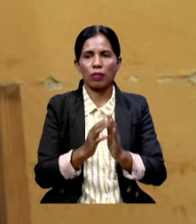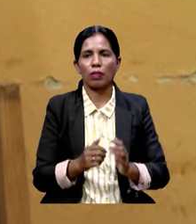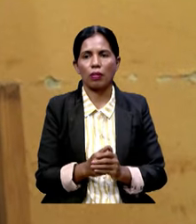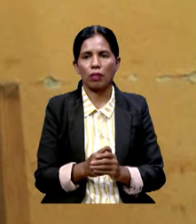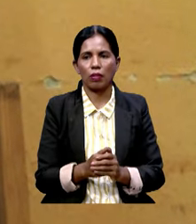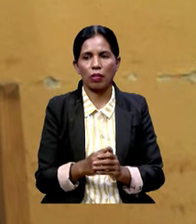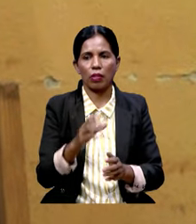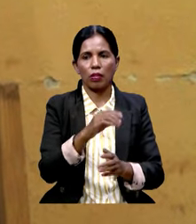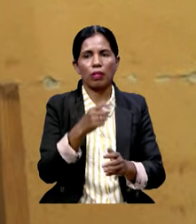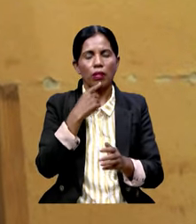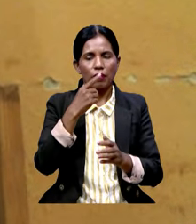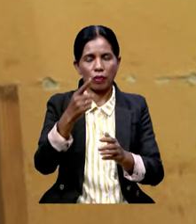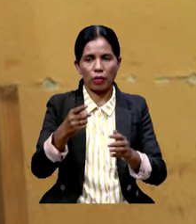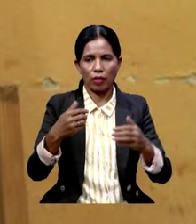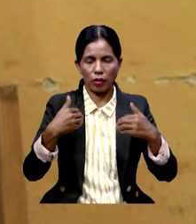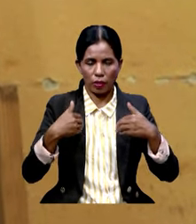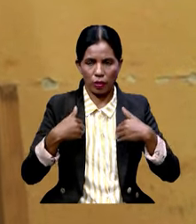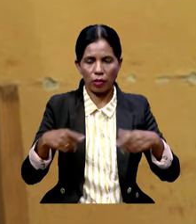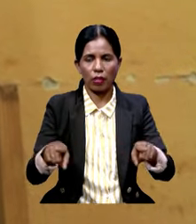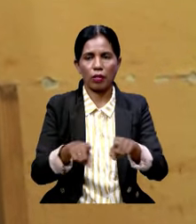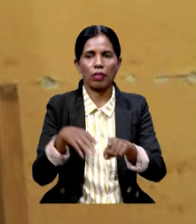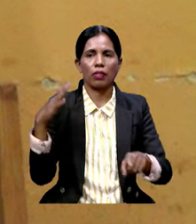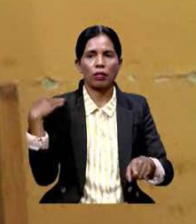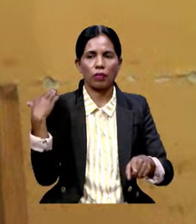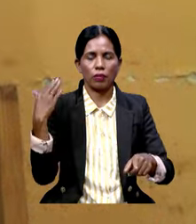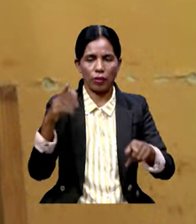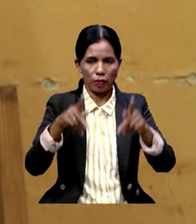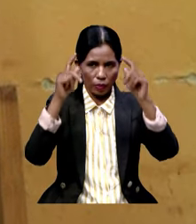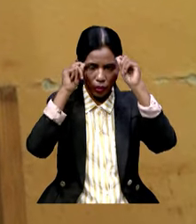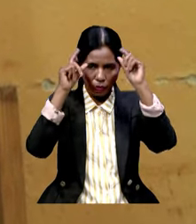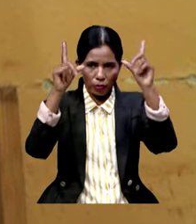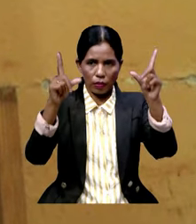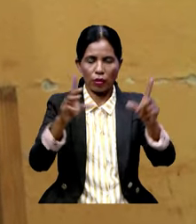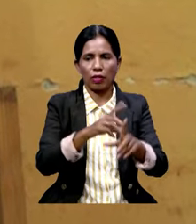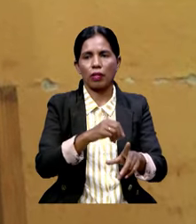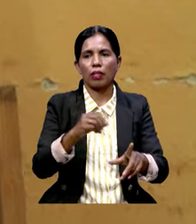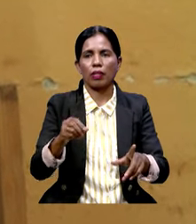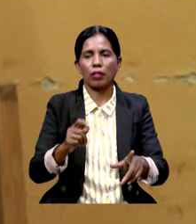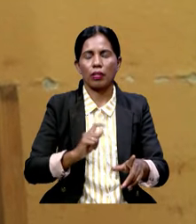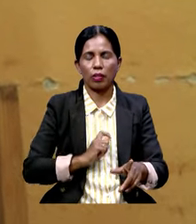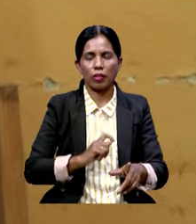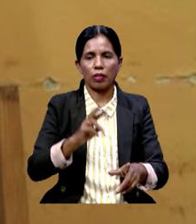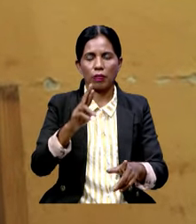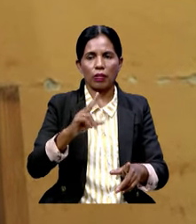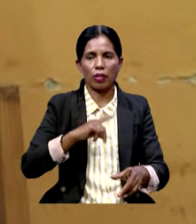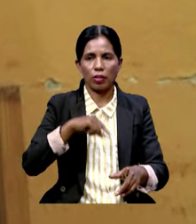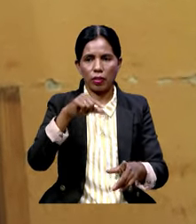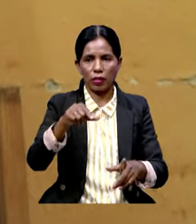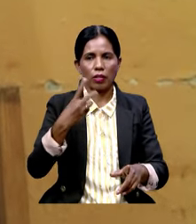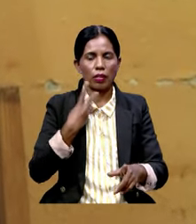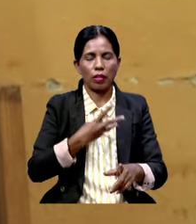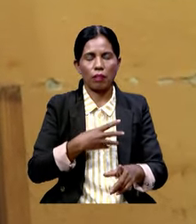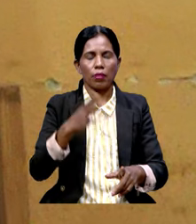que consideração do língua hanes jovem timoroan tibaroan el kisa me considera deve ser